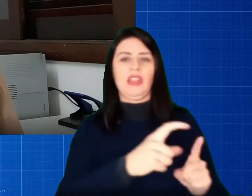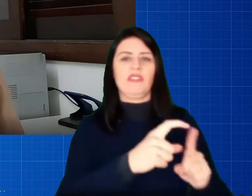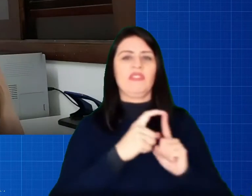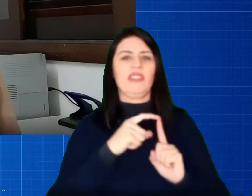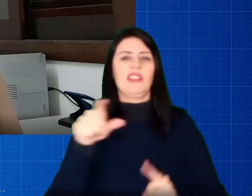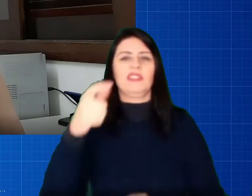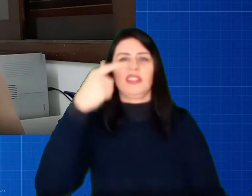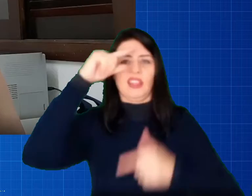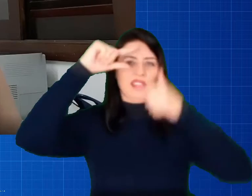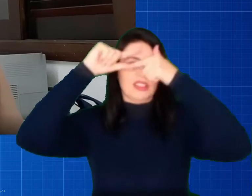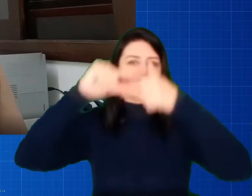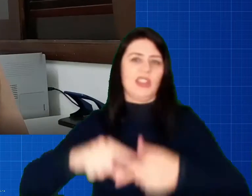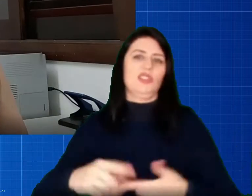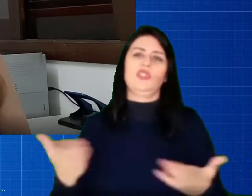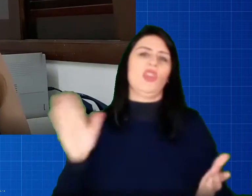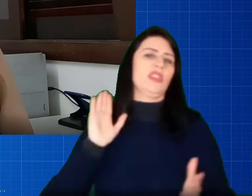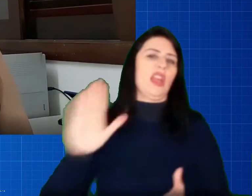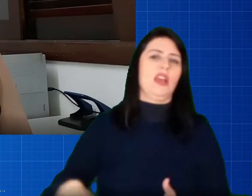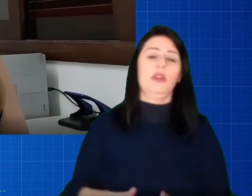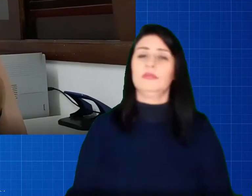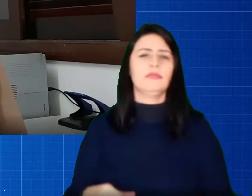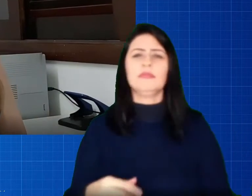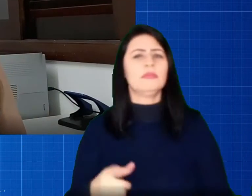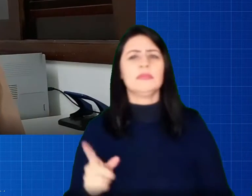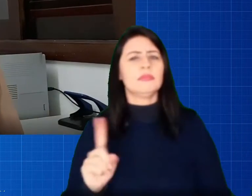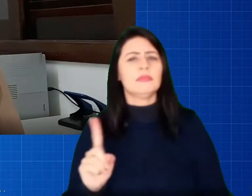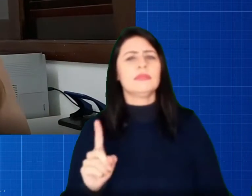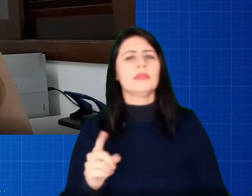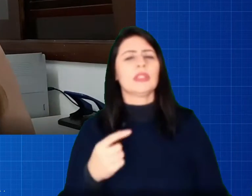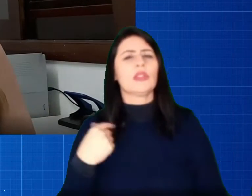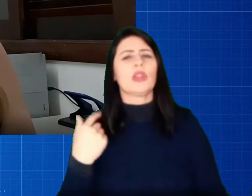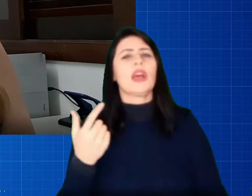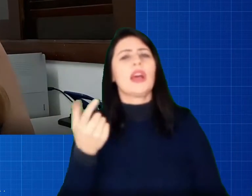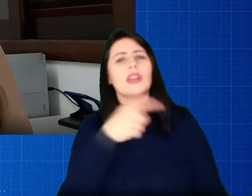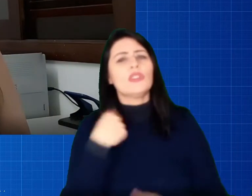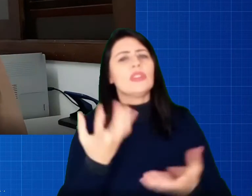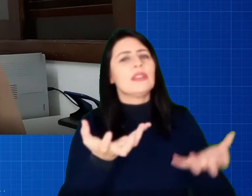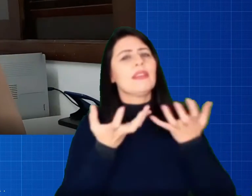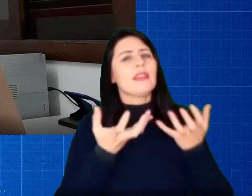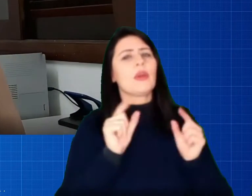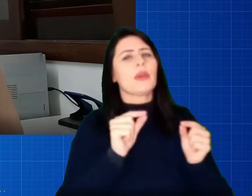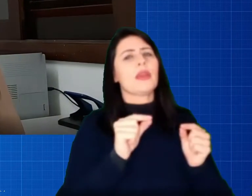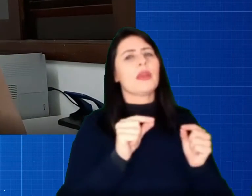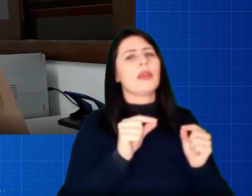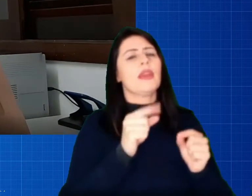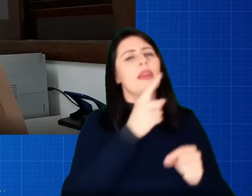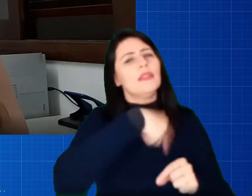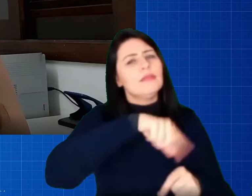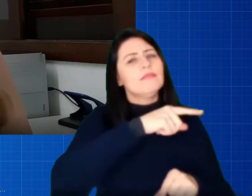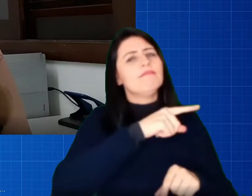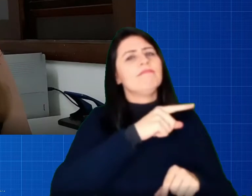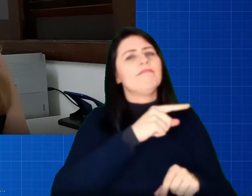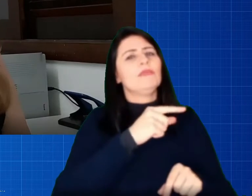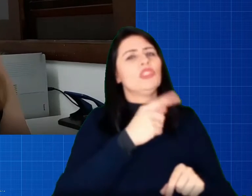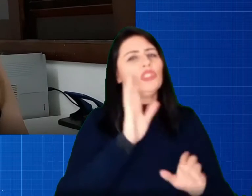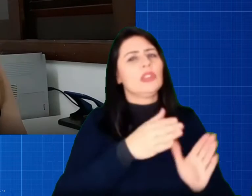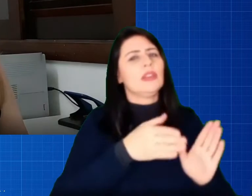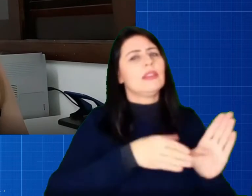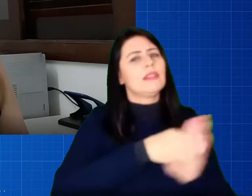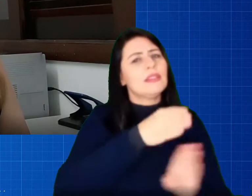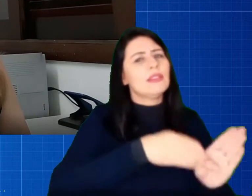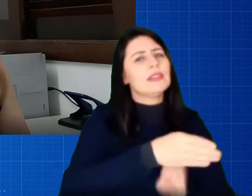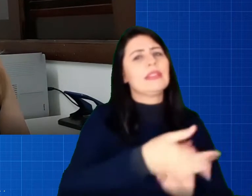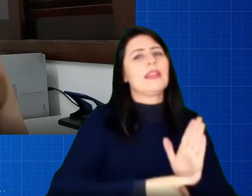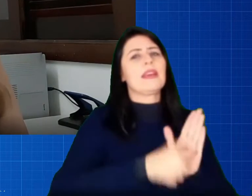careta, né? Não é isso que a gente quer que eles não passem por isso, a gente quer prepará-los para que eles não passem por esse tipo de